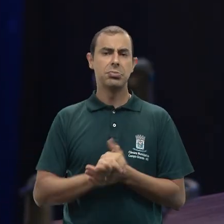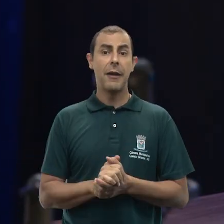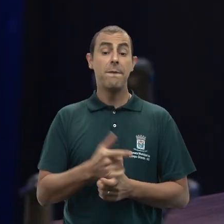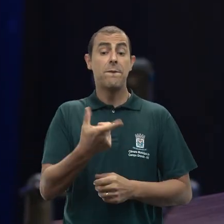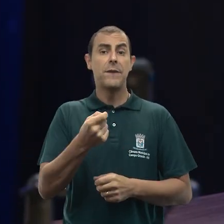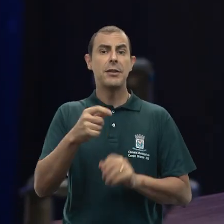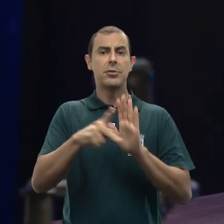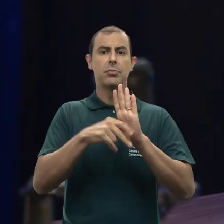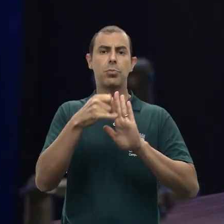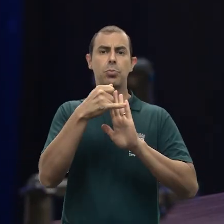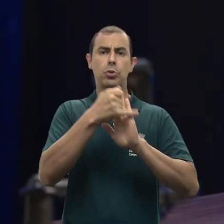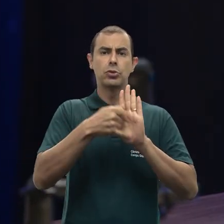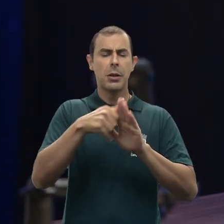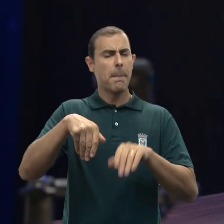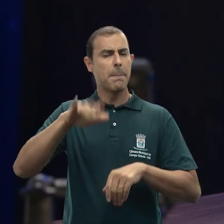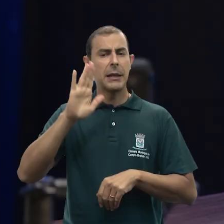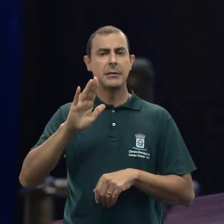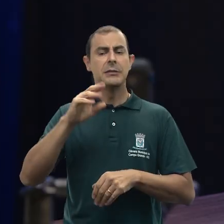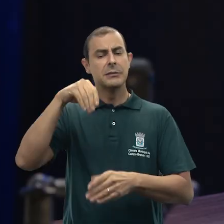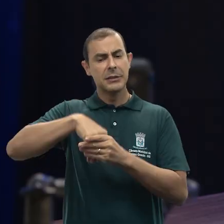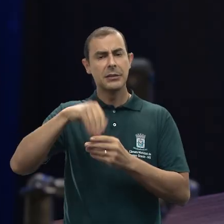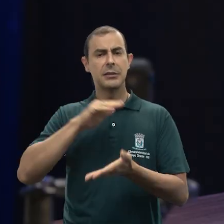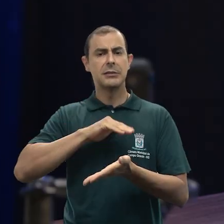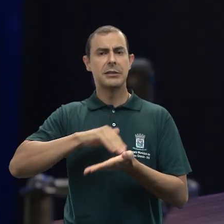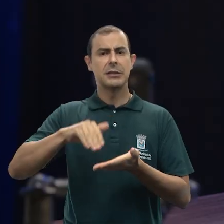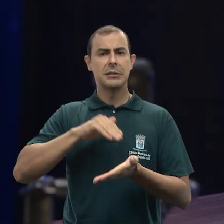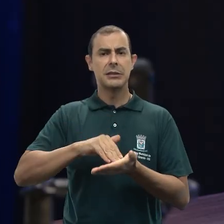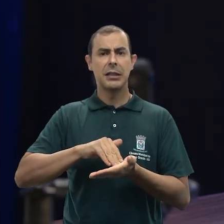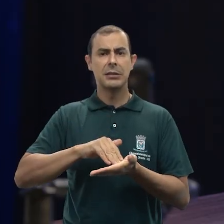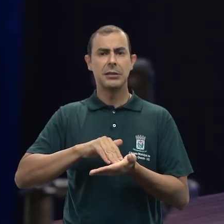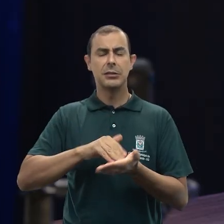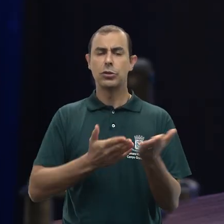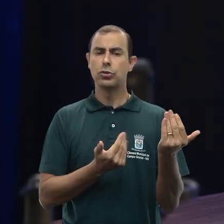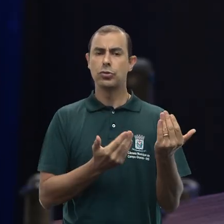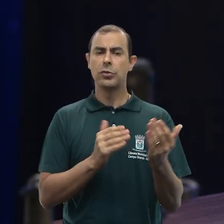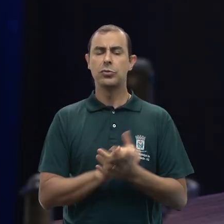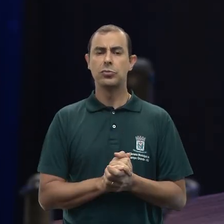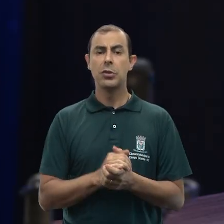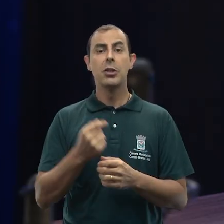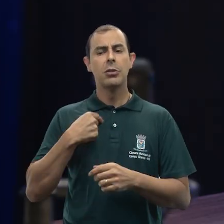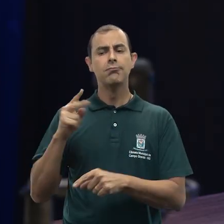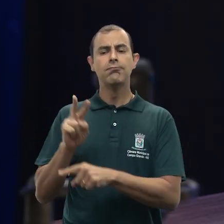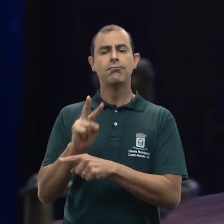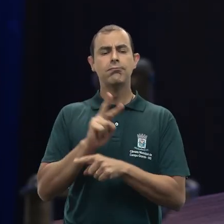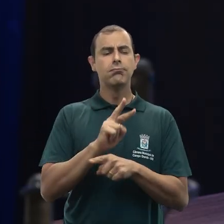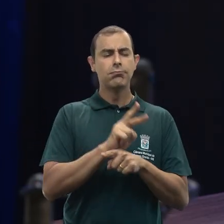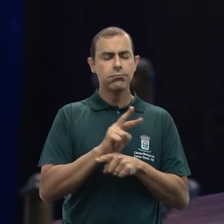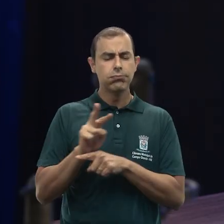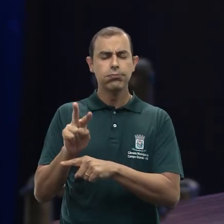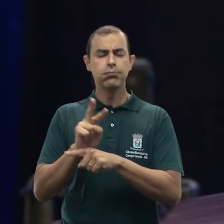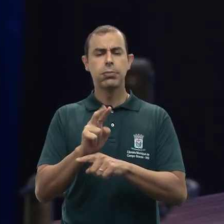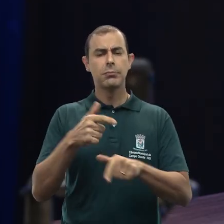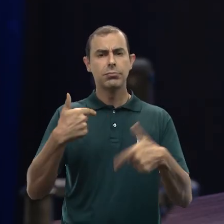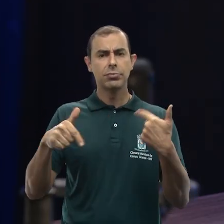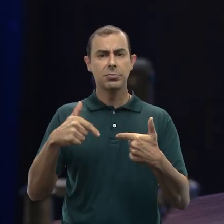da Secretaria da Juventude nesses últimos anos que eu tive a oportunidade de cuidar e de zelar.